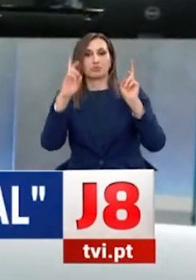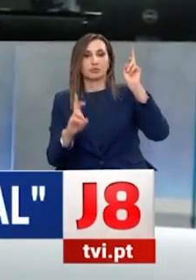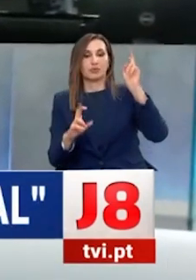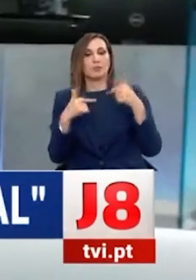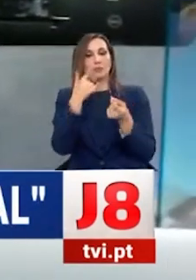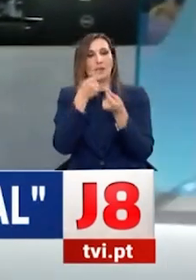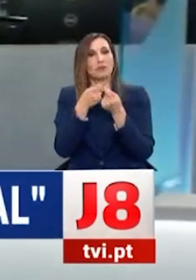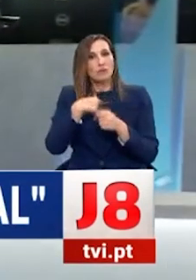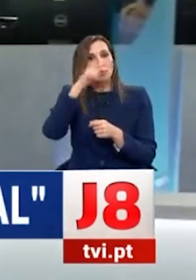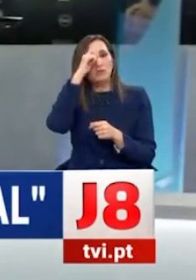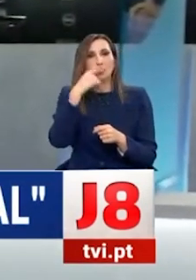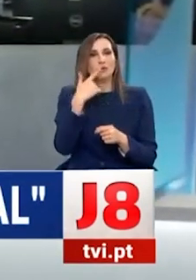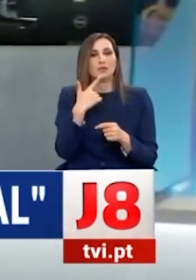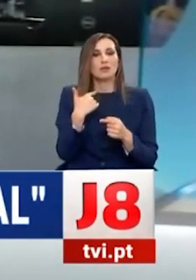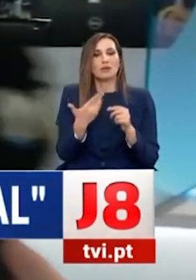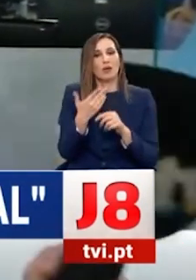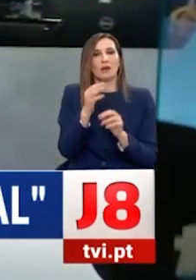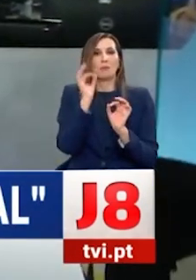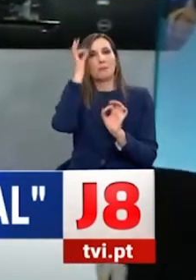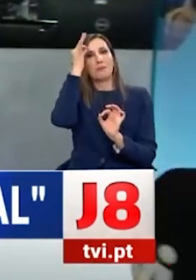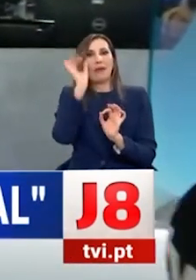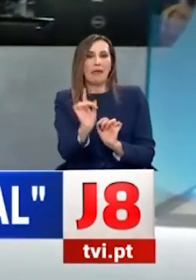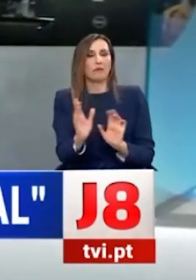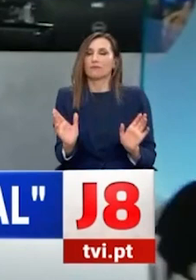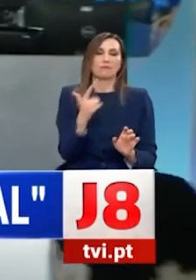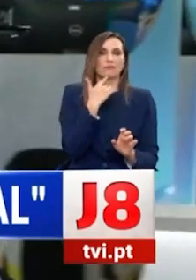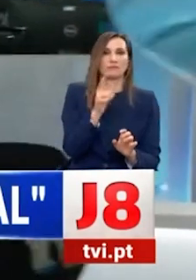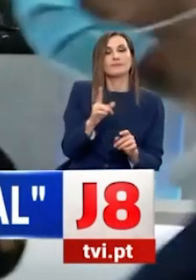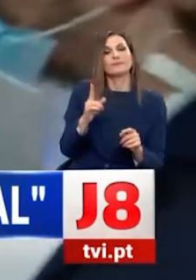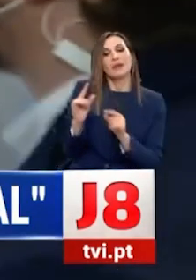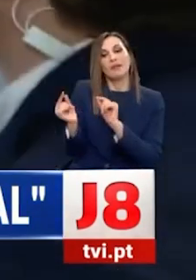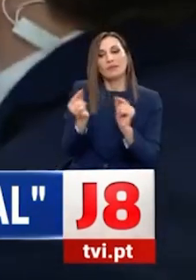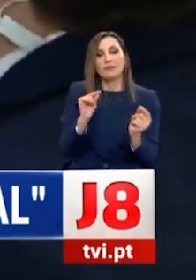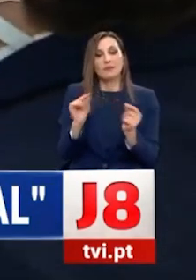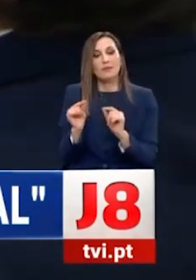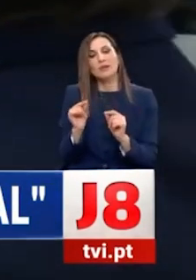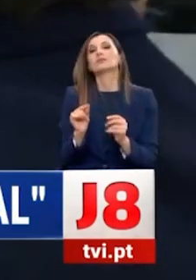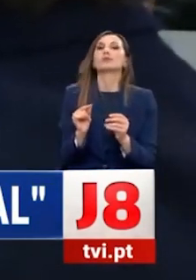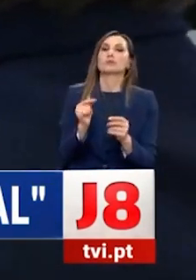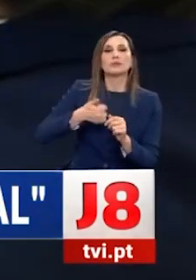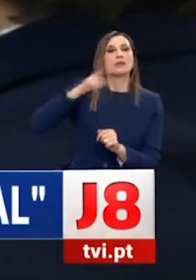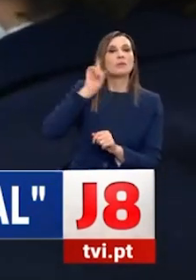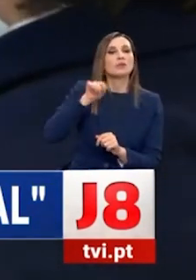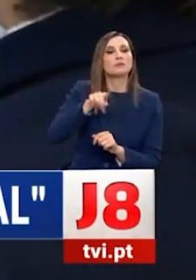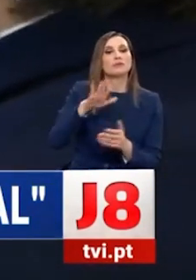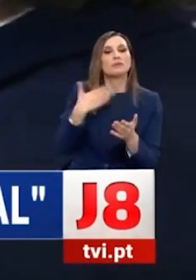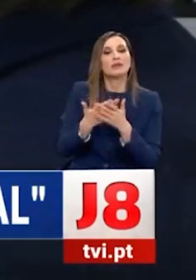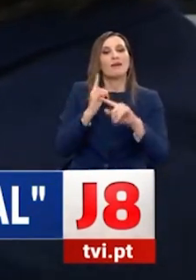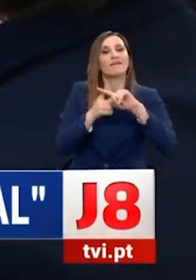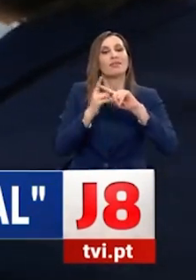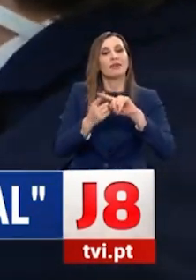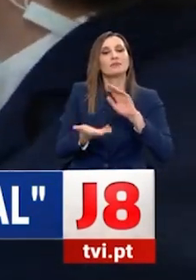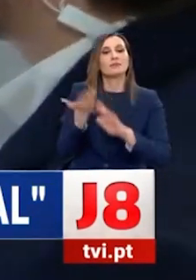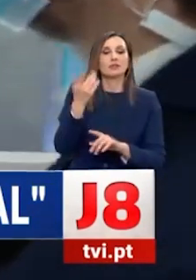Gomes. Sem dúvida, eu respeito isso e não estou aqui a dizer que é certinho. E portanto pergunto-lhe se estes debates estão preponderantes para si, para conseguir aumentar essa vantagem, que